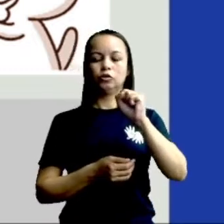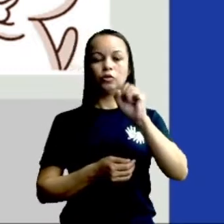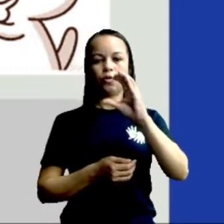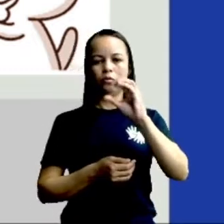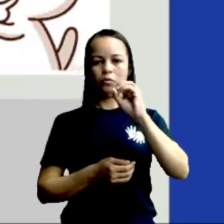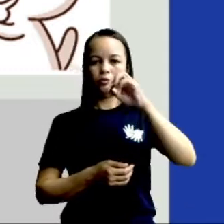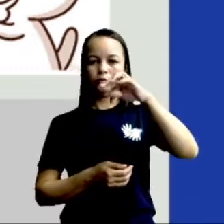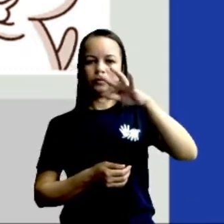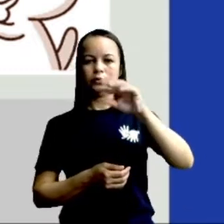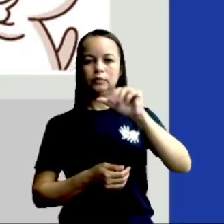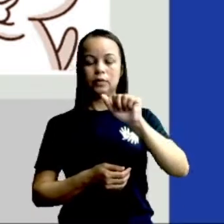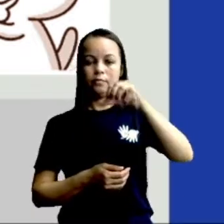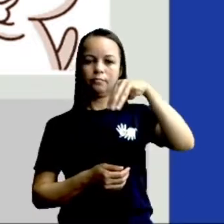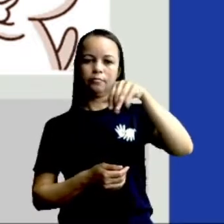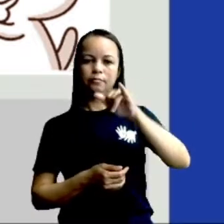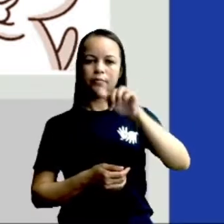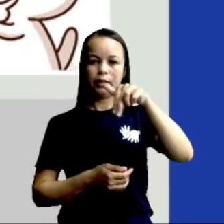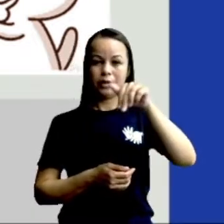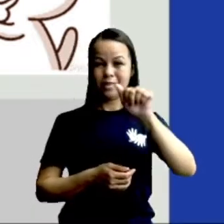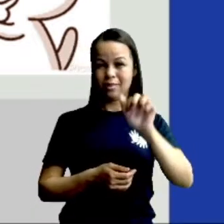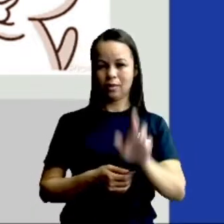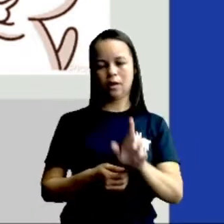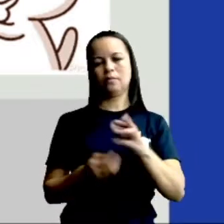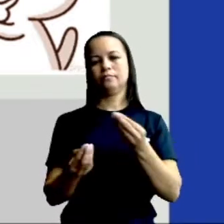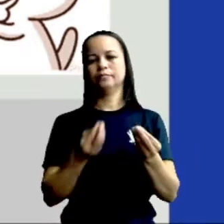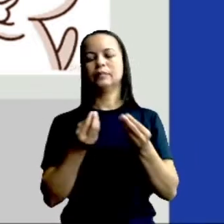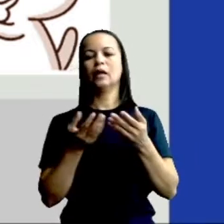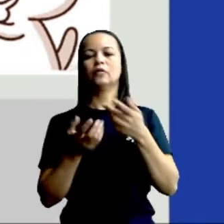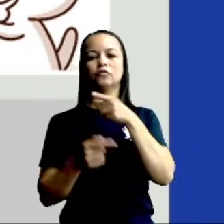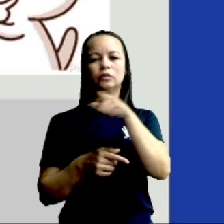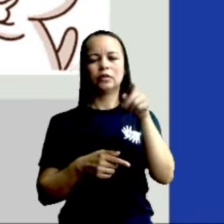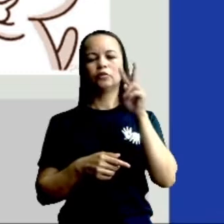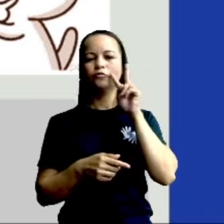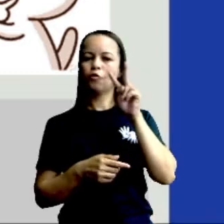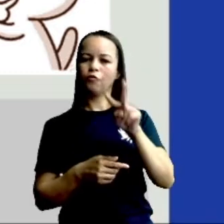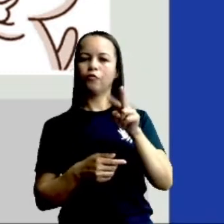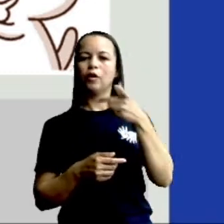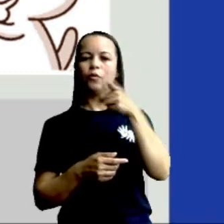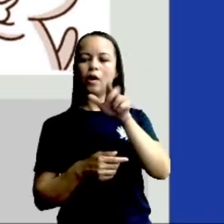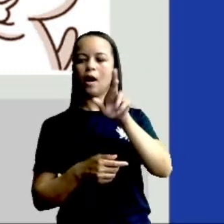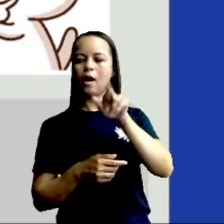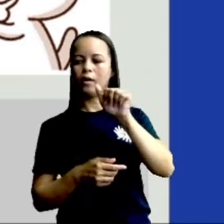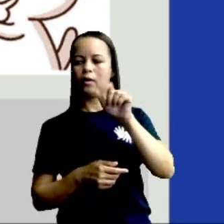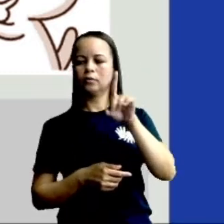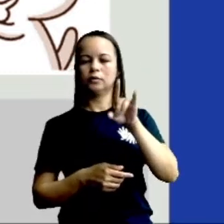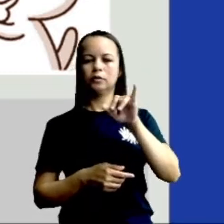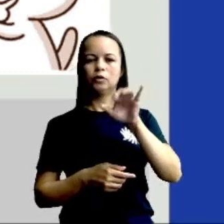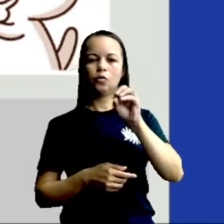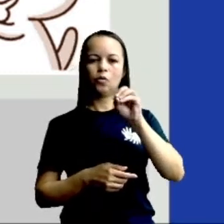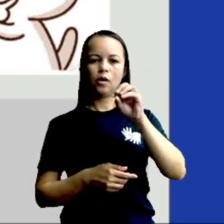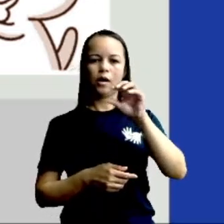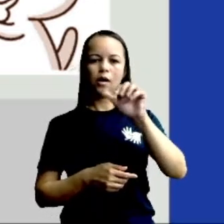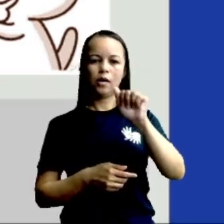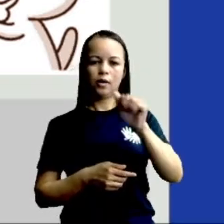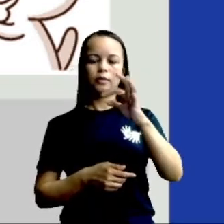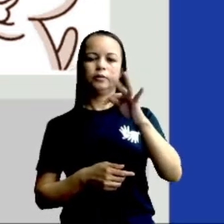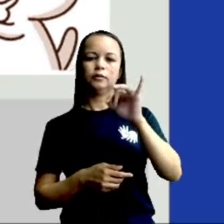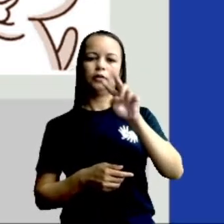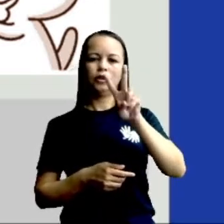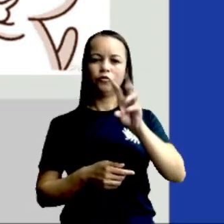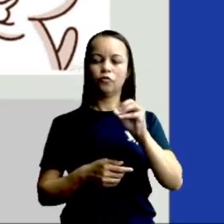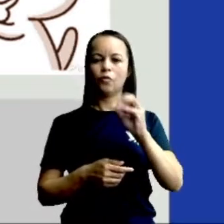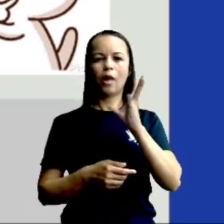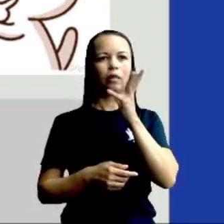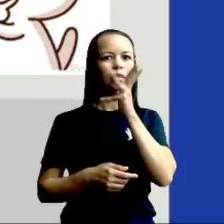átomos radioativos, né, que vocês vão ver isso mais à frente, mas que eles demoram muito para poder se evadir